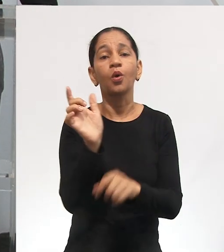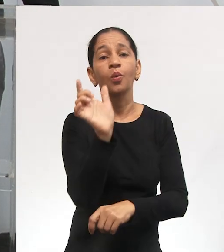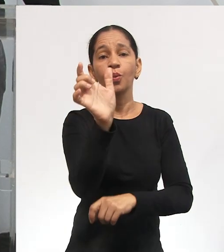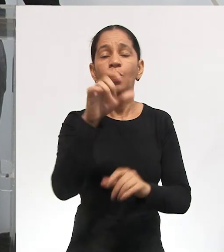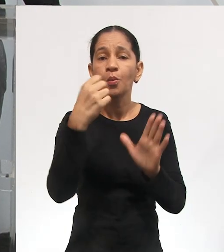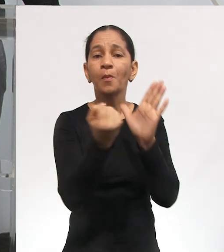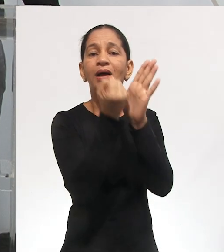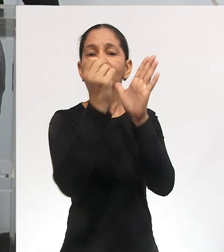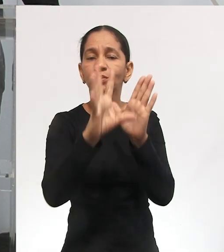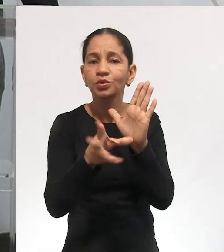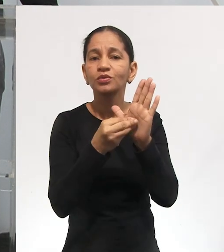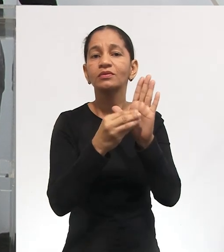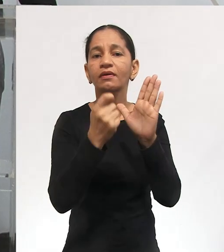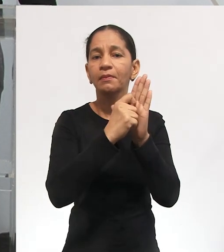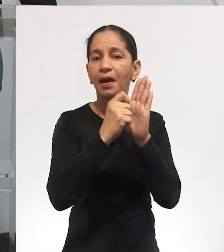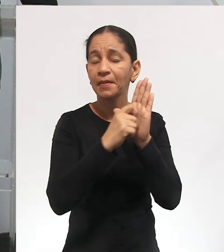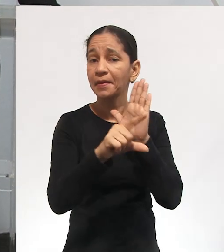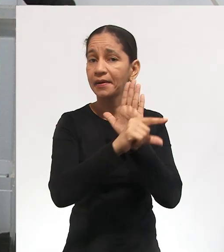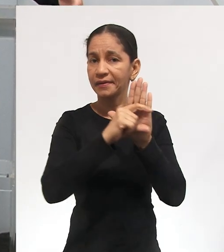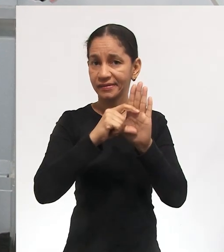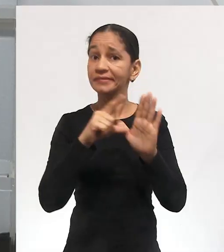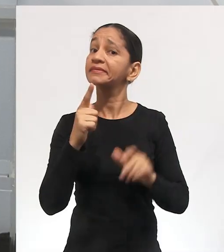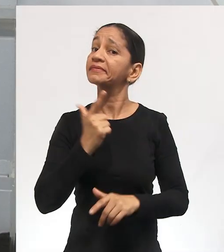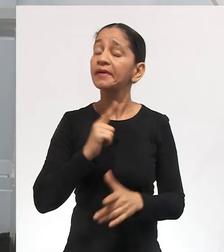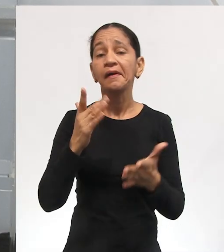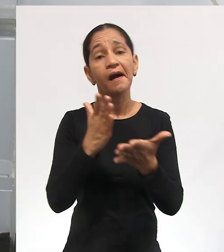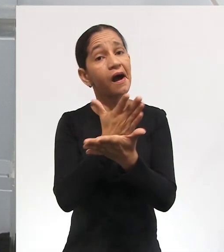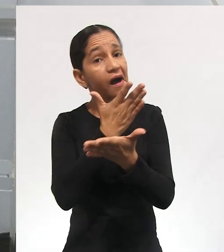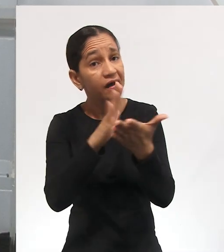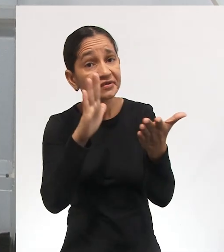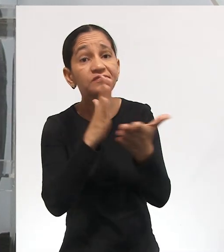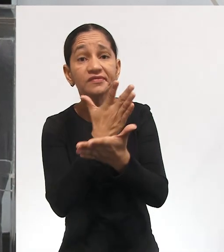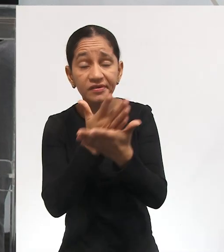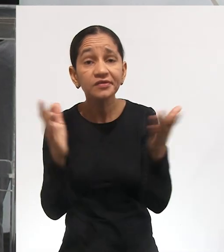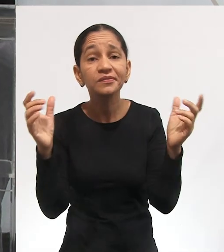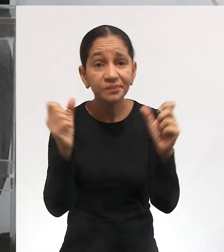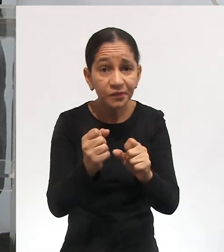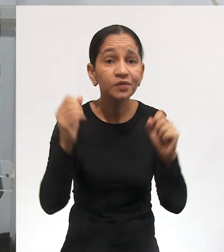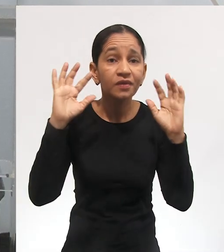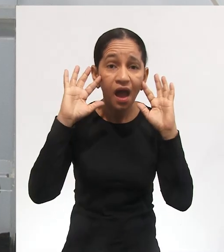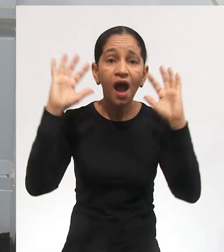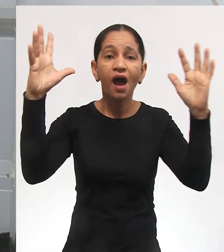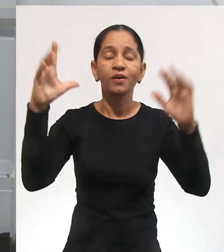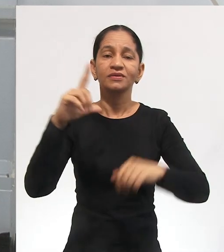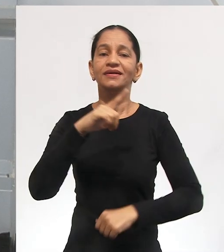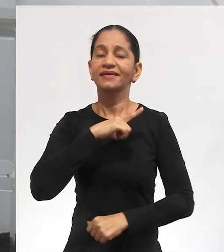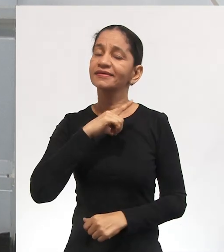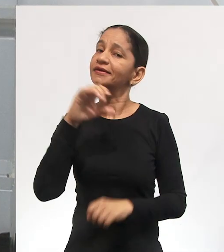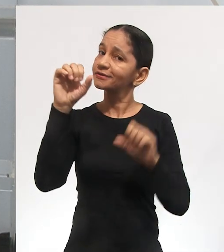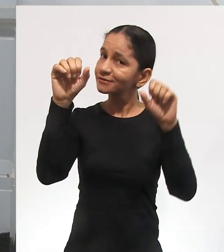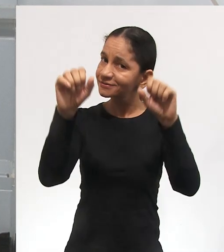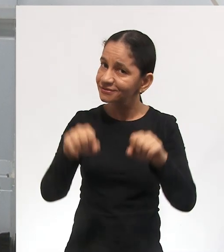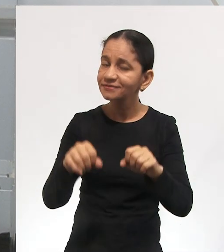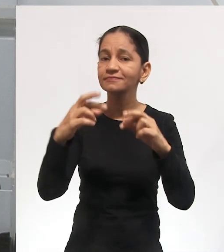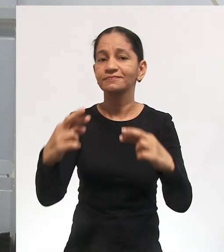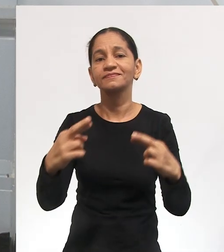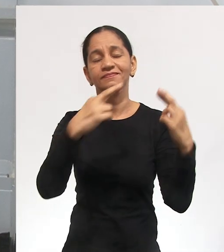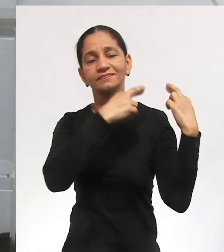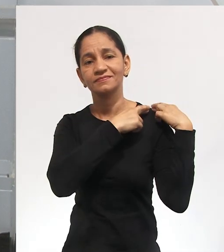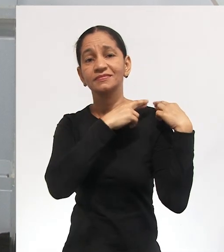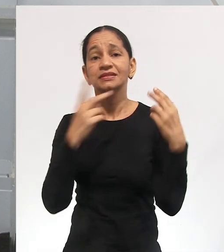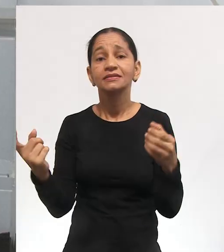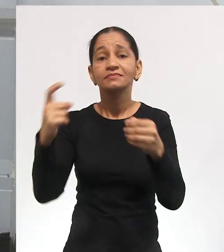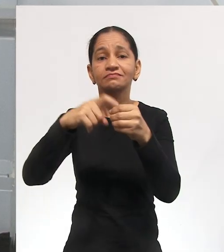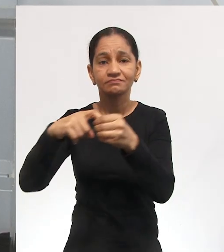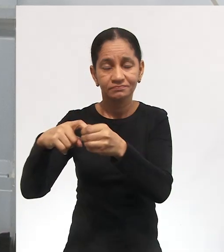patrimônio reservado. Mas, evidentemente, em algumas situações mais excepcionais, a gente pode ter uma responsabilização